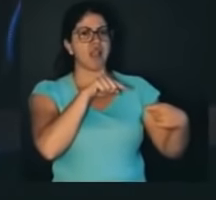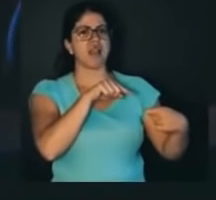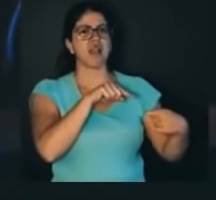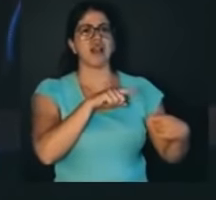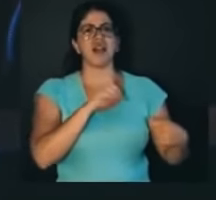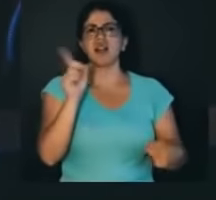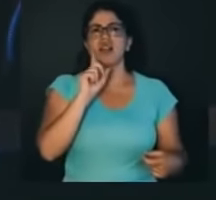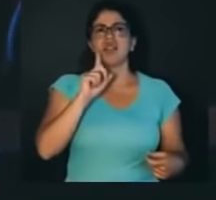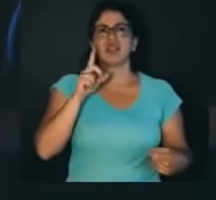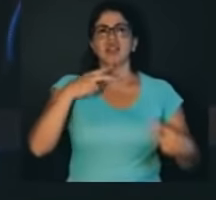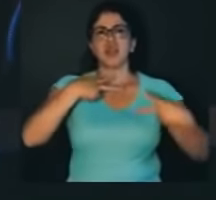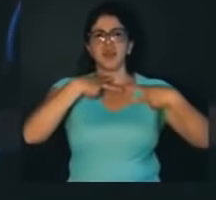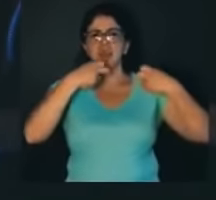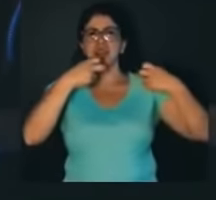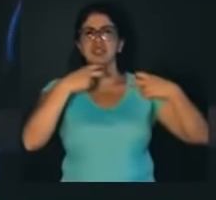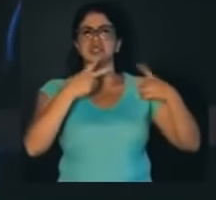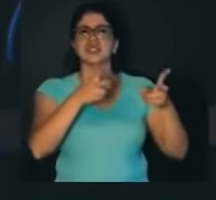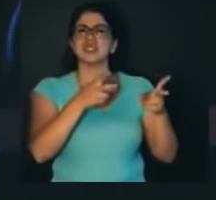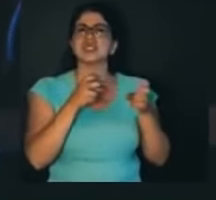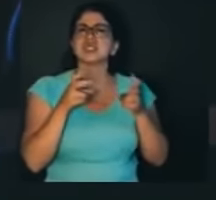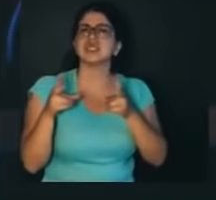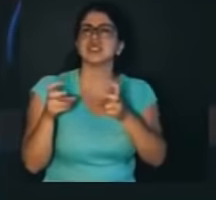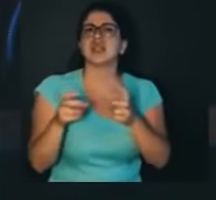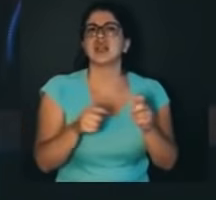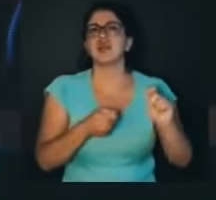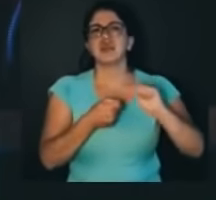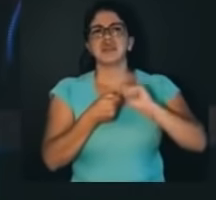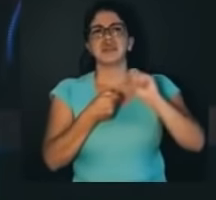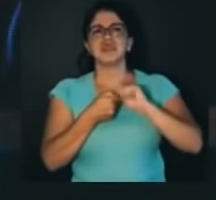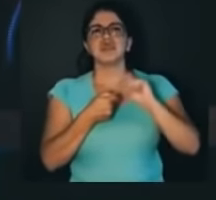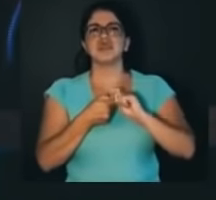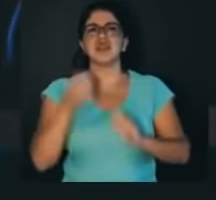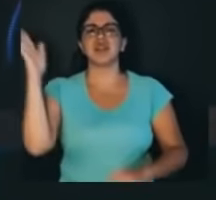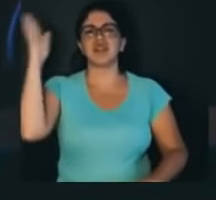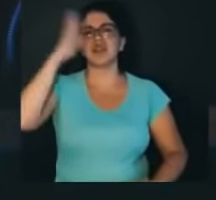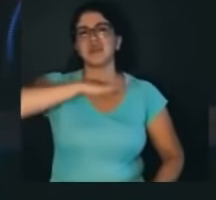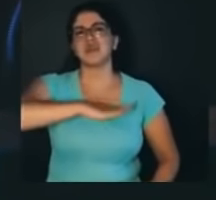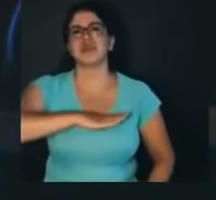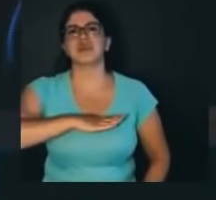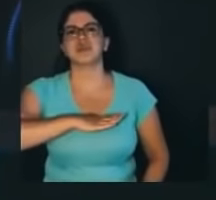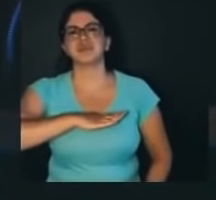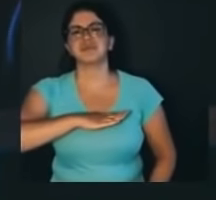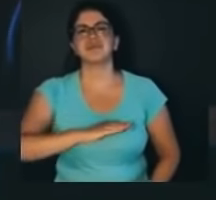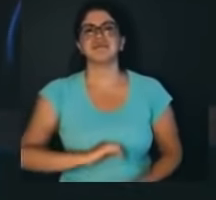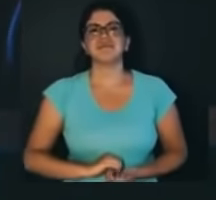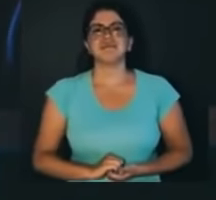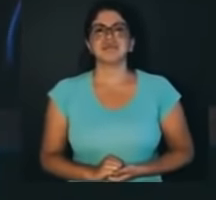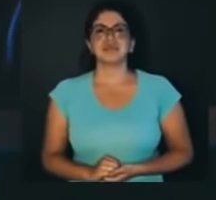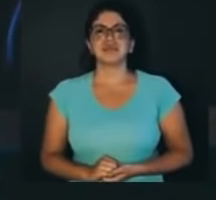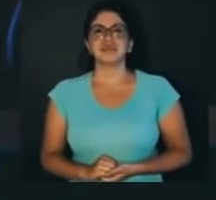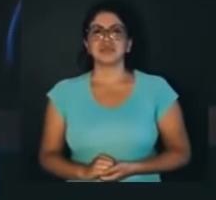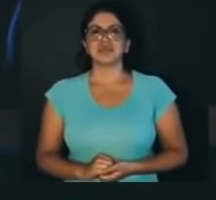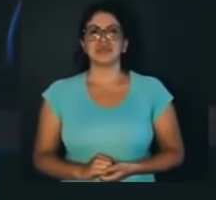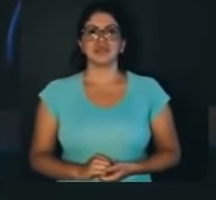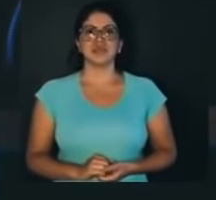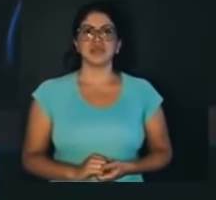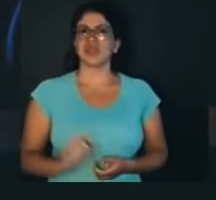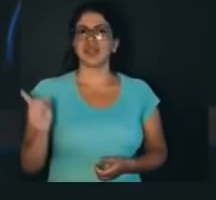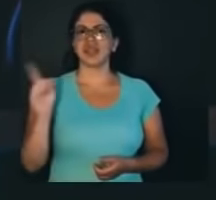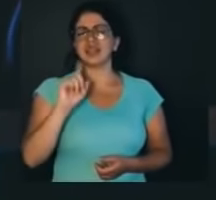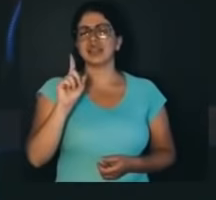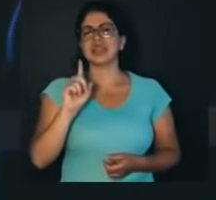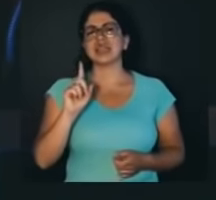ele. Não sabe que isso pode inibir de vocês terem uma vida extraordinária enquanto